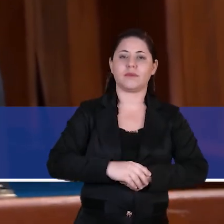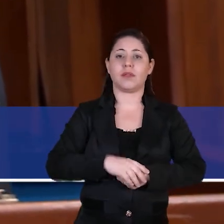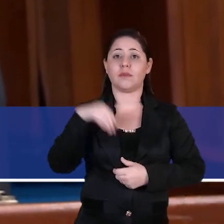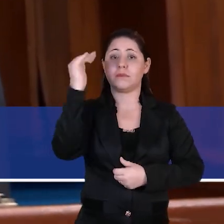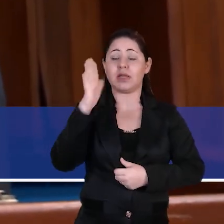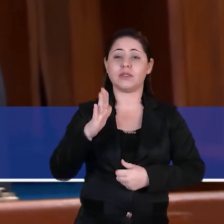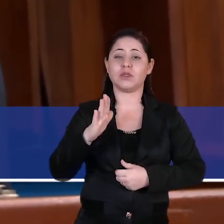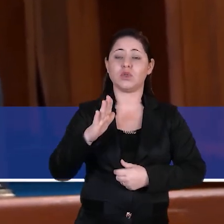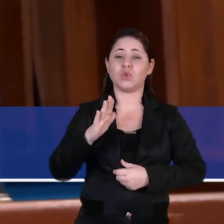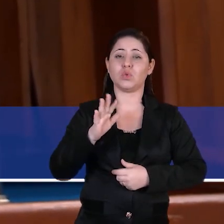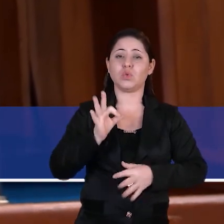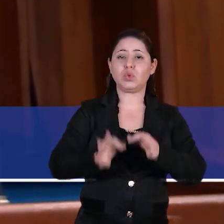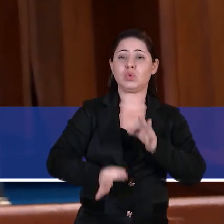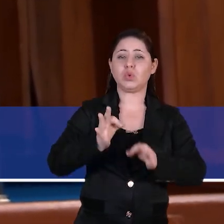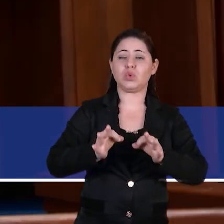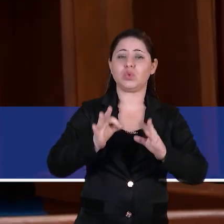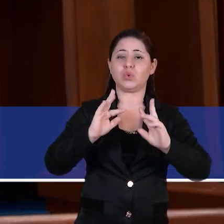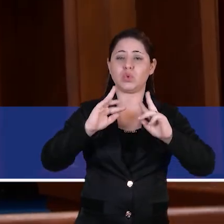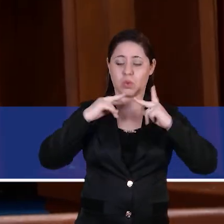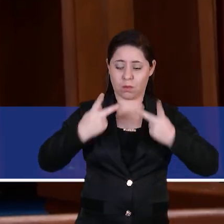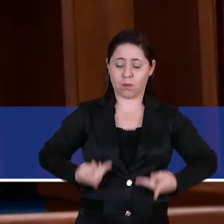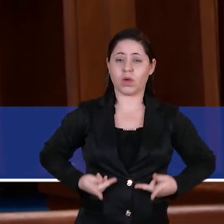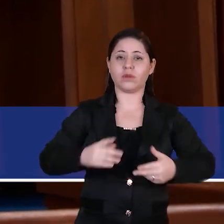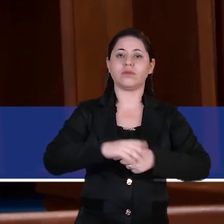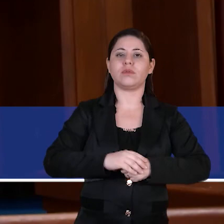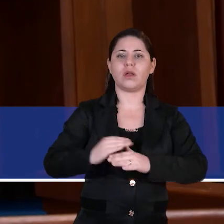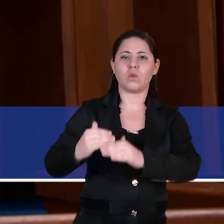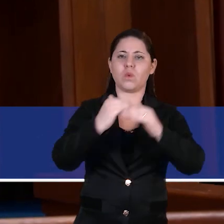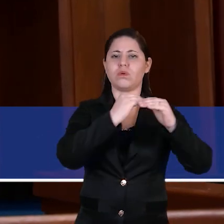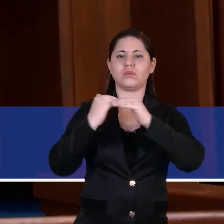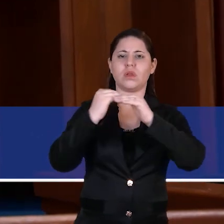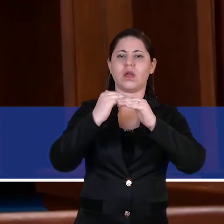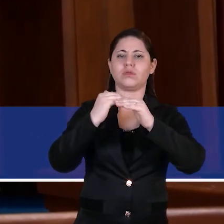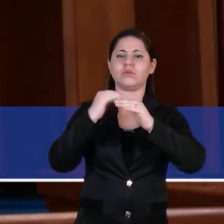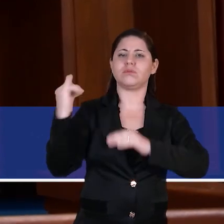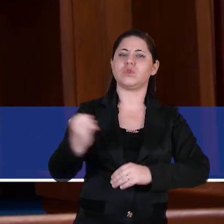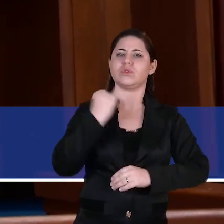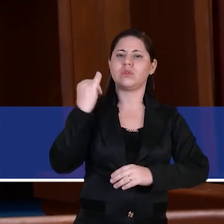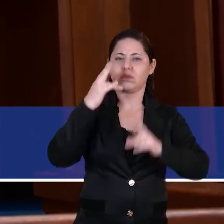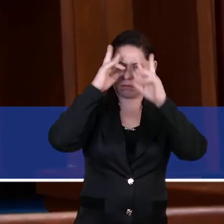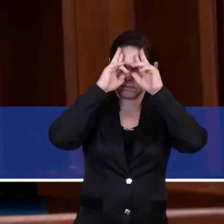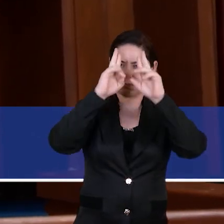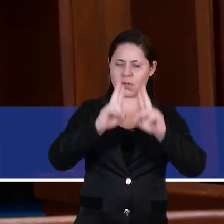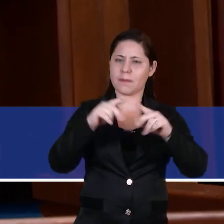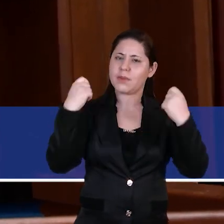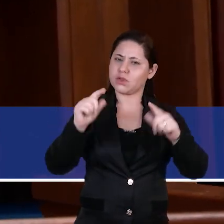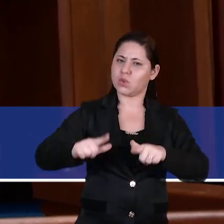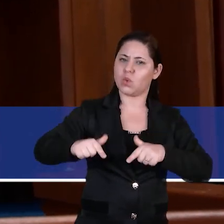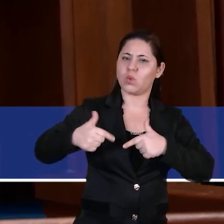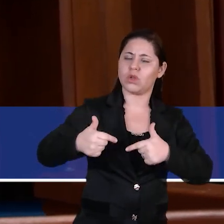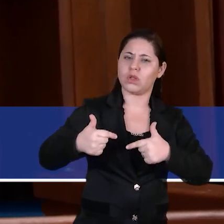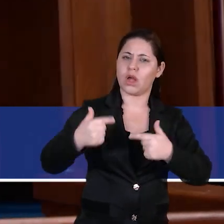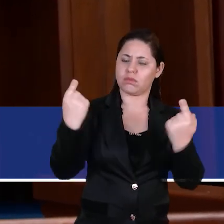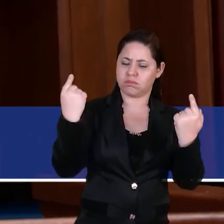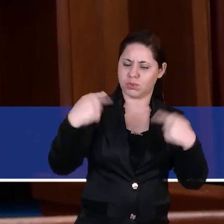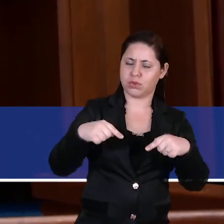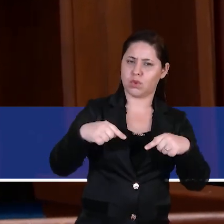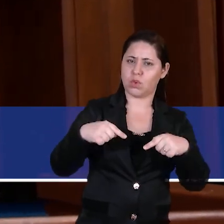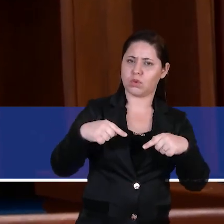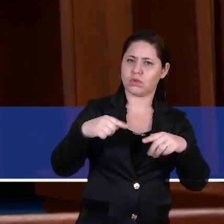quero é um Brasil mais justo e mais humano. A igualdade é um princípio a ser respeitado. A gente tem que lutar